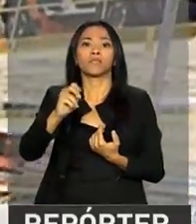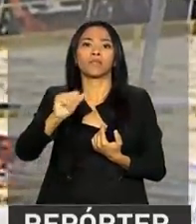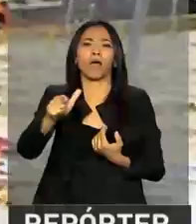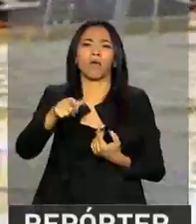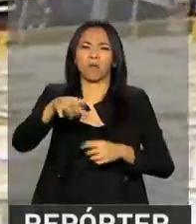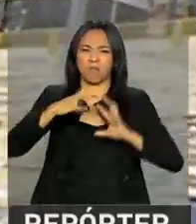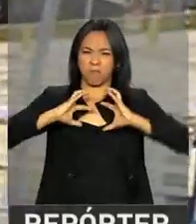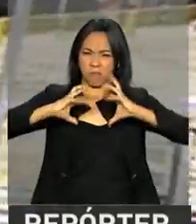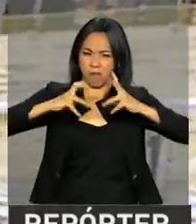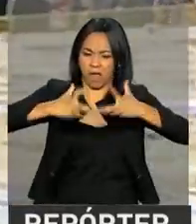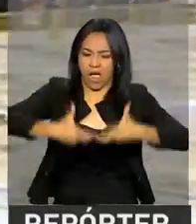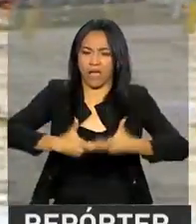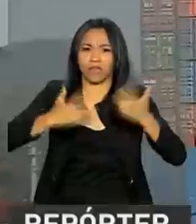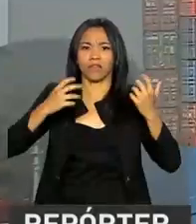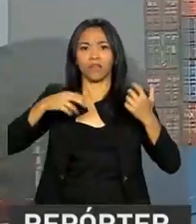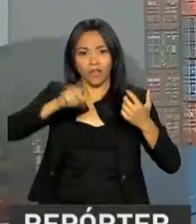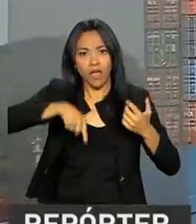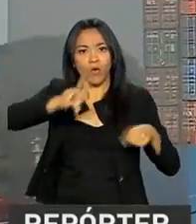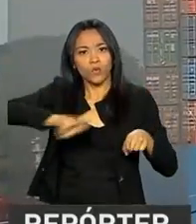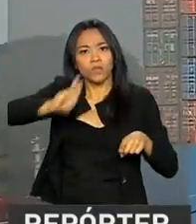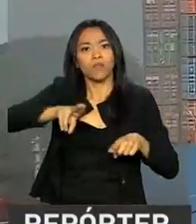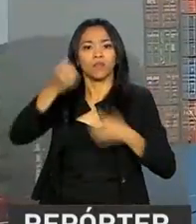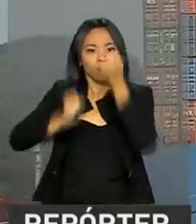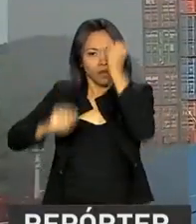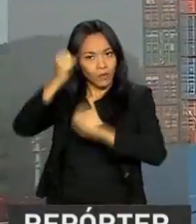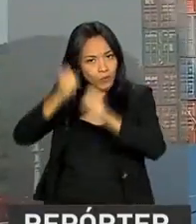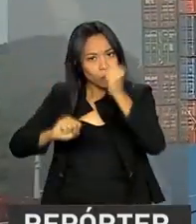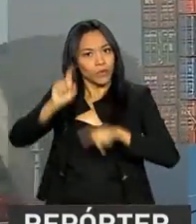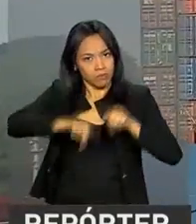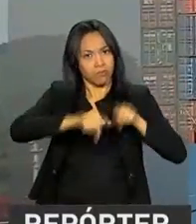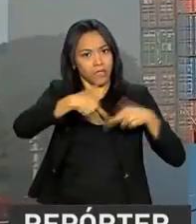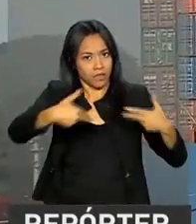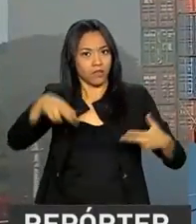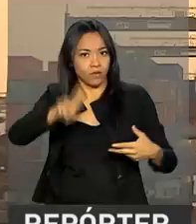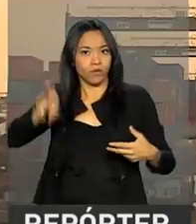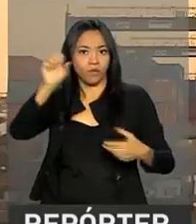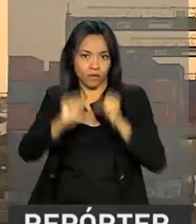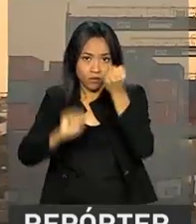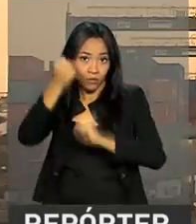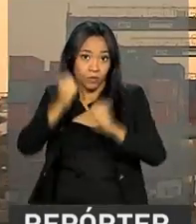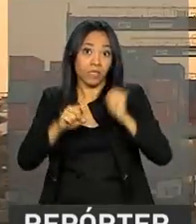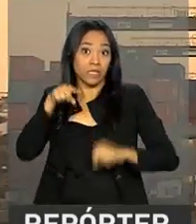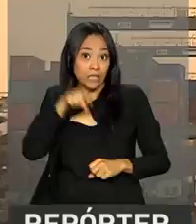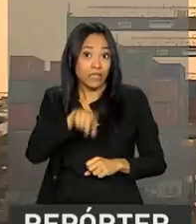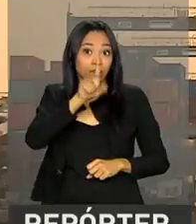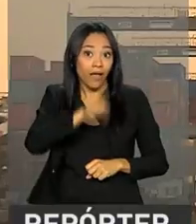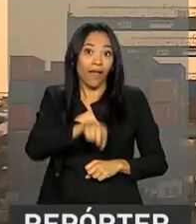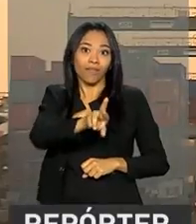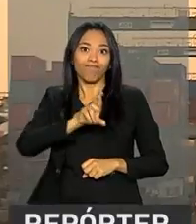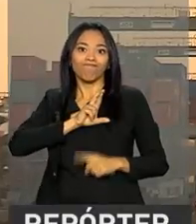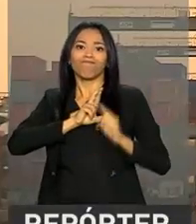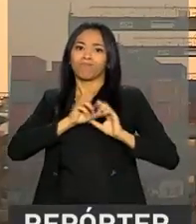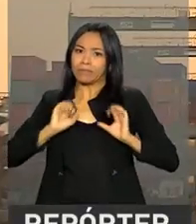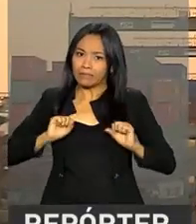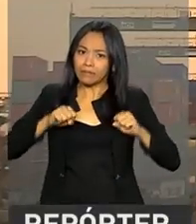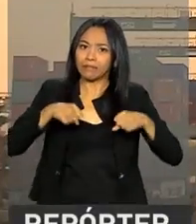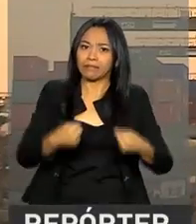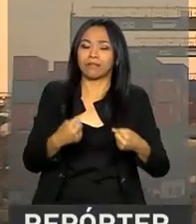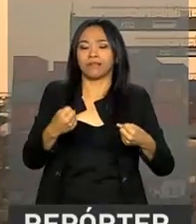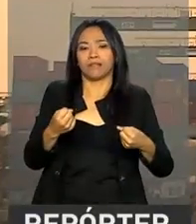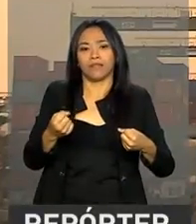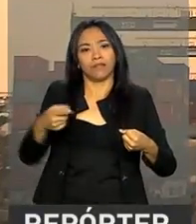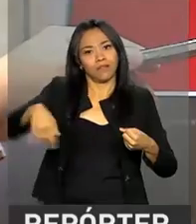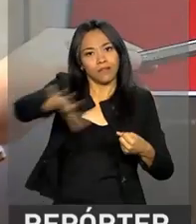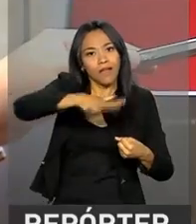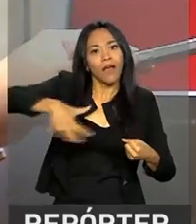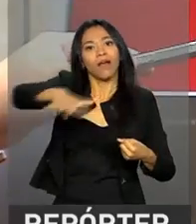equipamentos usados na indústria pode ser interpretado segundo o governo como um sinal de reaquecimento do setor e da